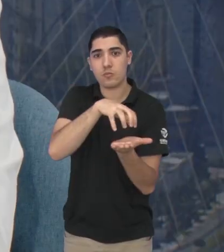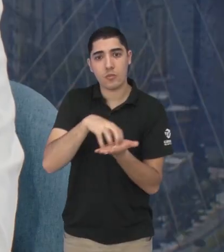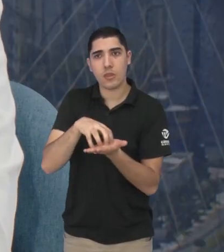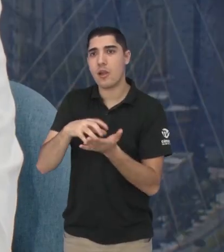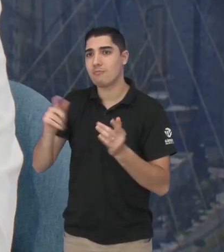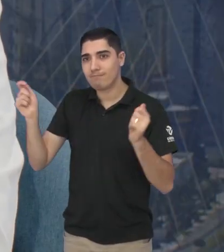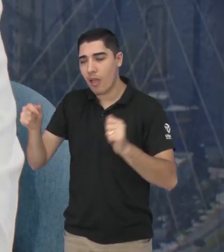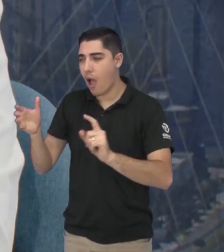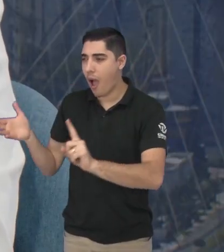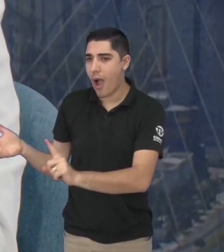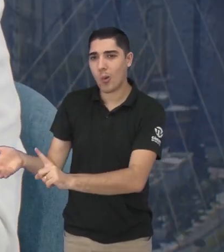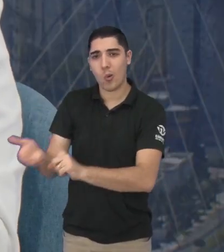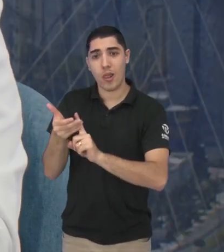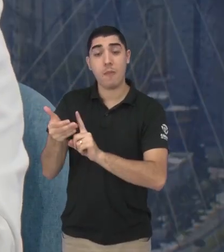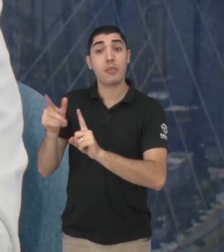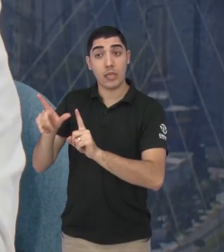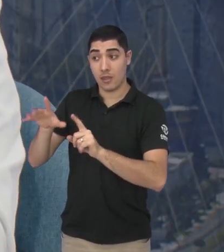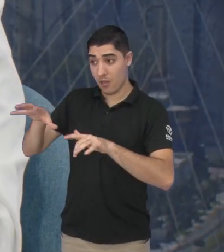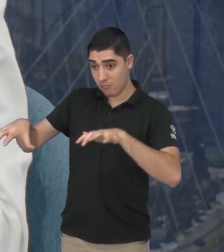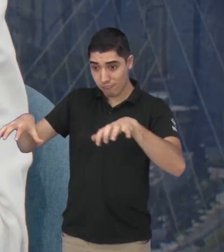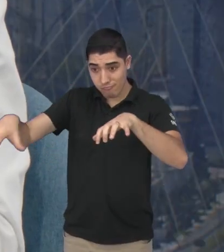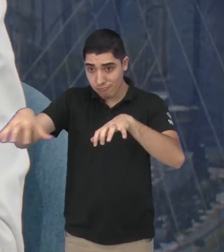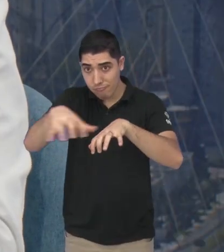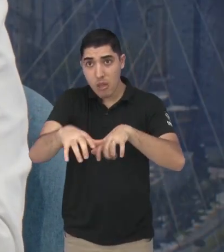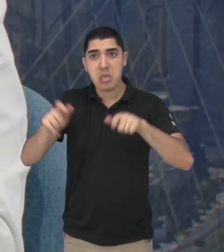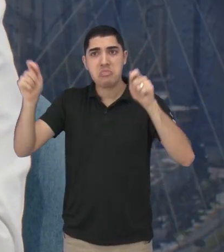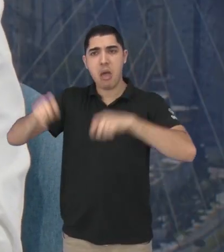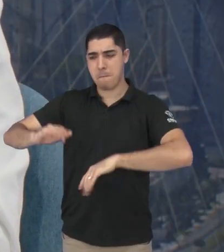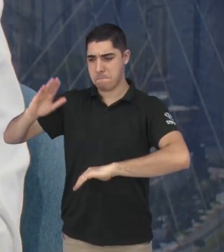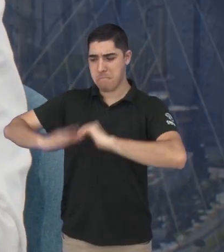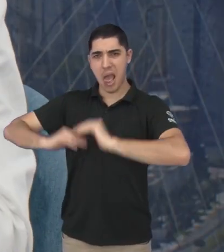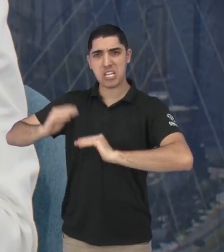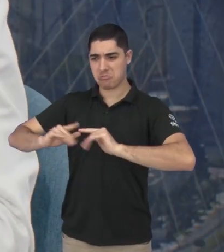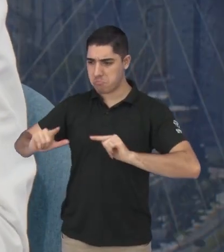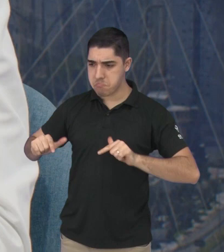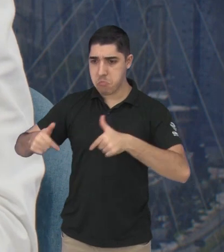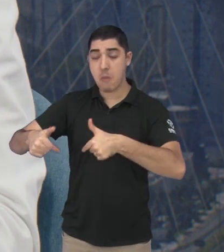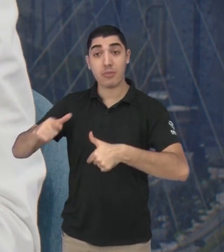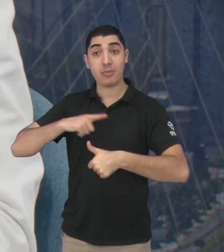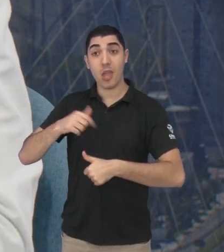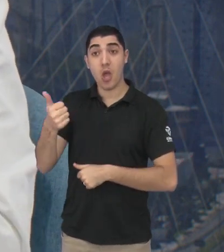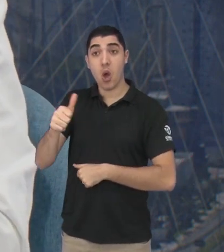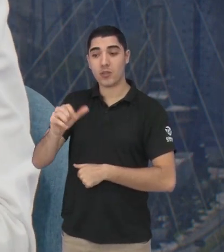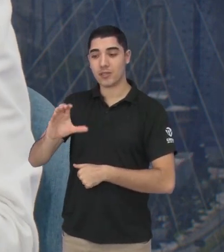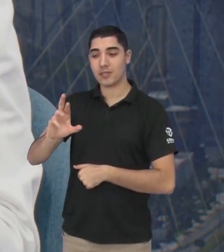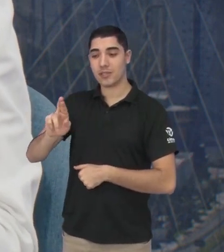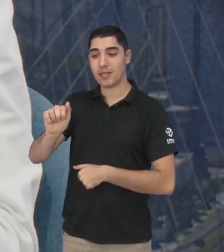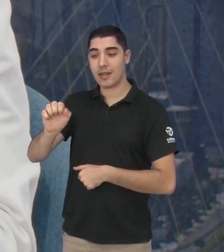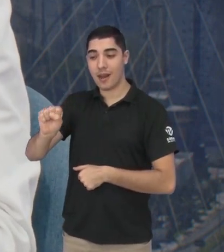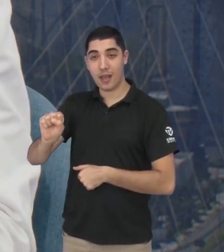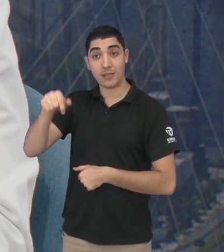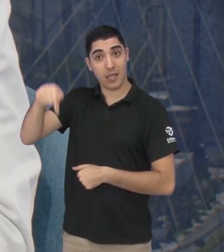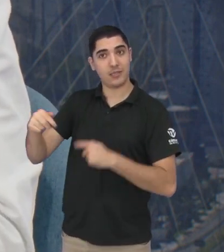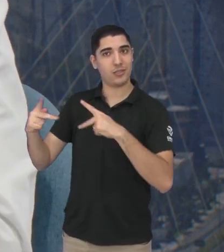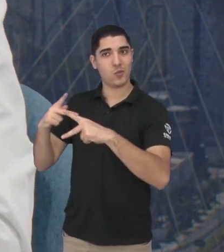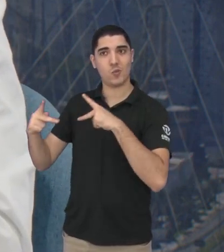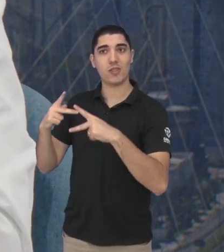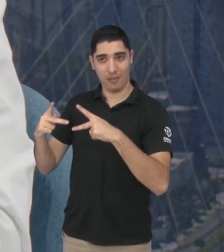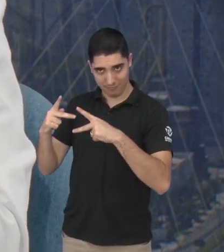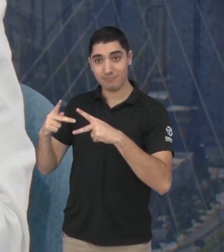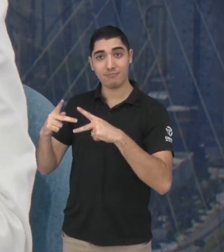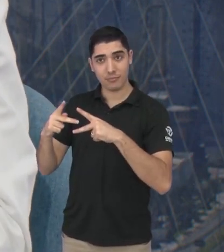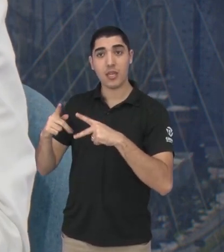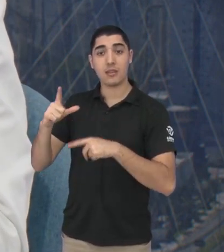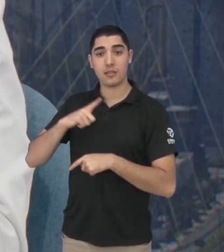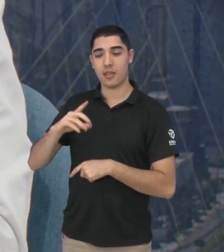setores que são assim muito práticos nessa questão. Nós temos aí 11 CRAS espalhados pela cidade, né?